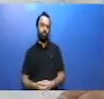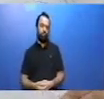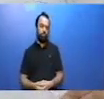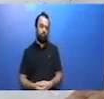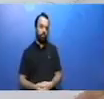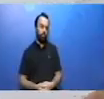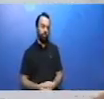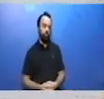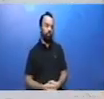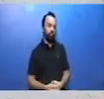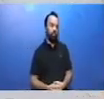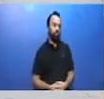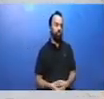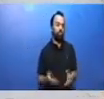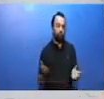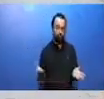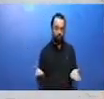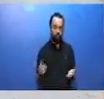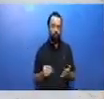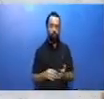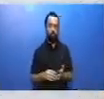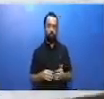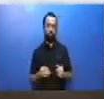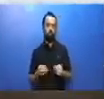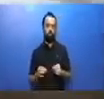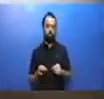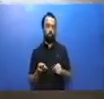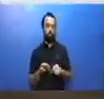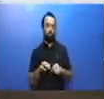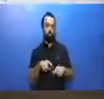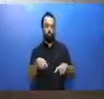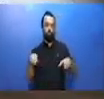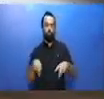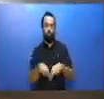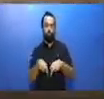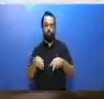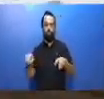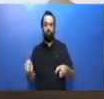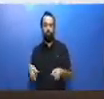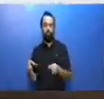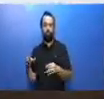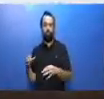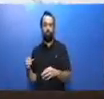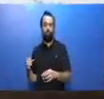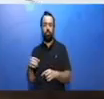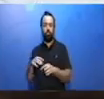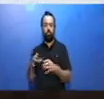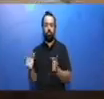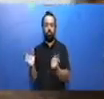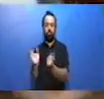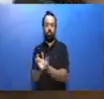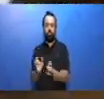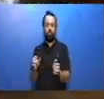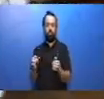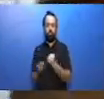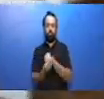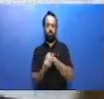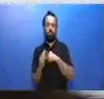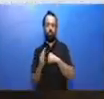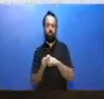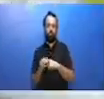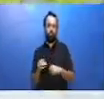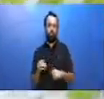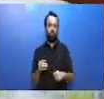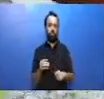Certo? Então, de quarteirão em quarteirão, formou-se os bairros. Certo? Eu quero